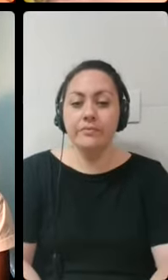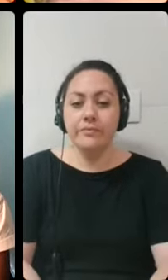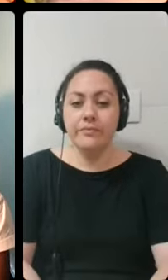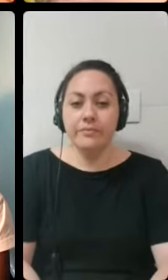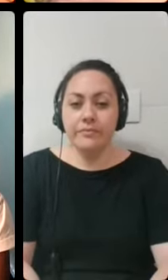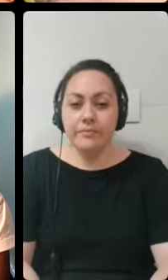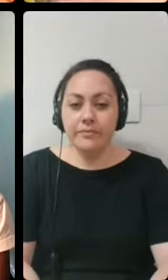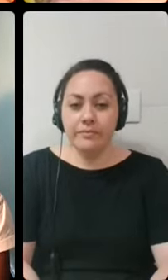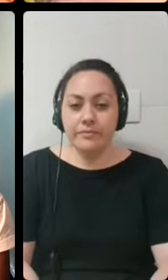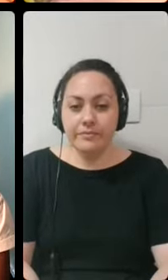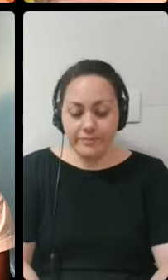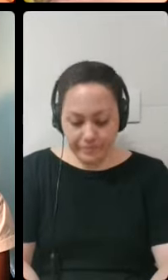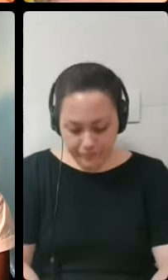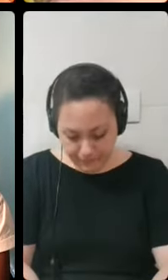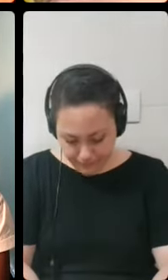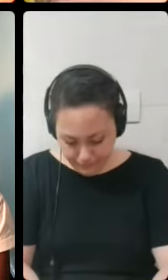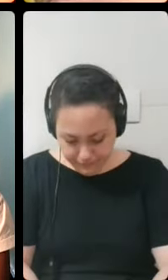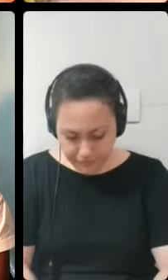a gente talvez